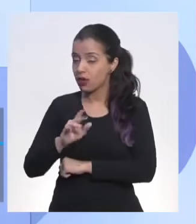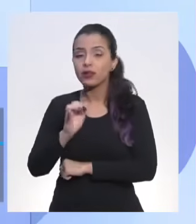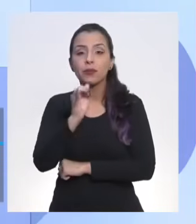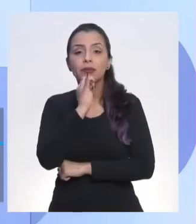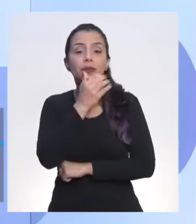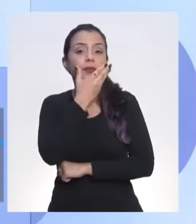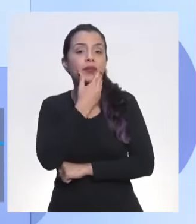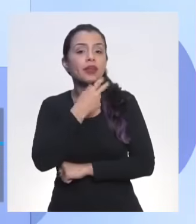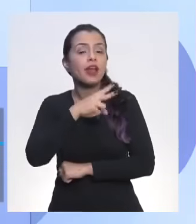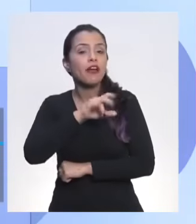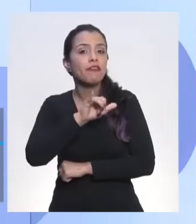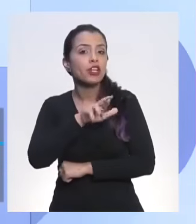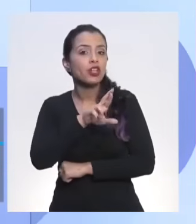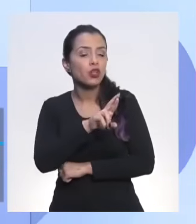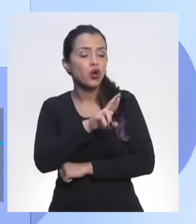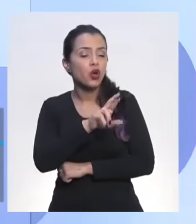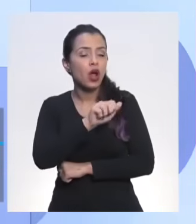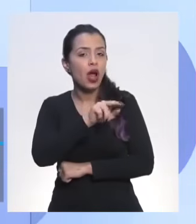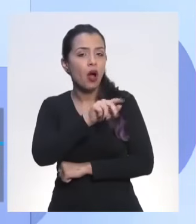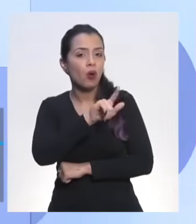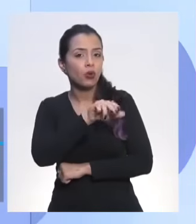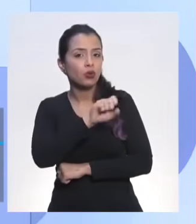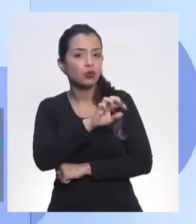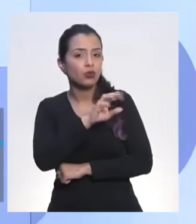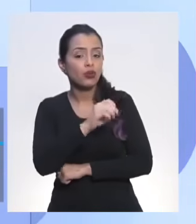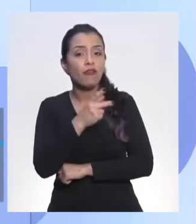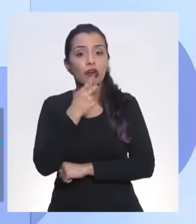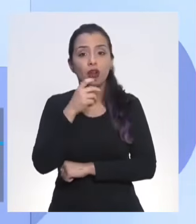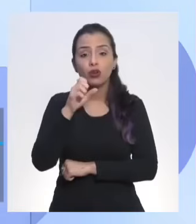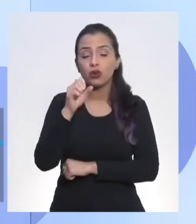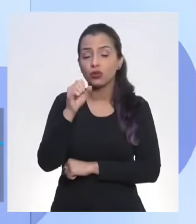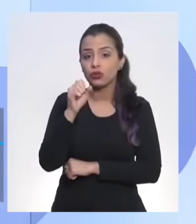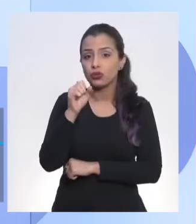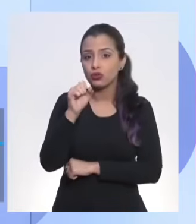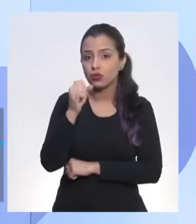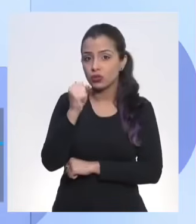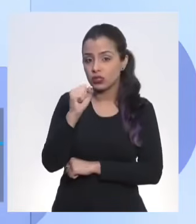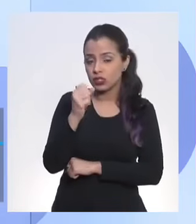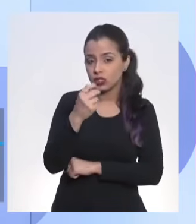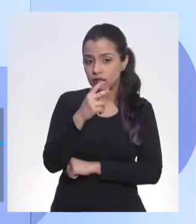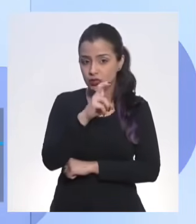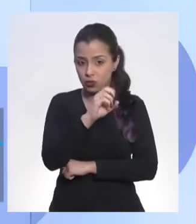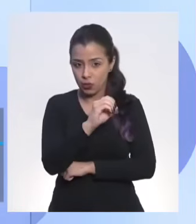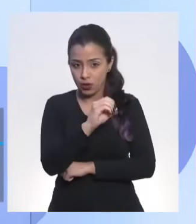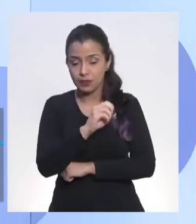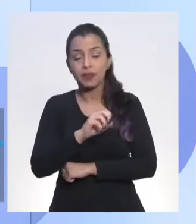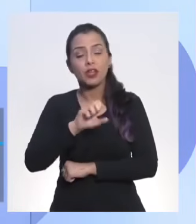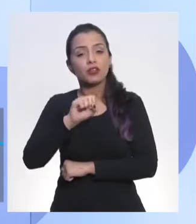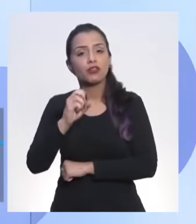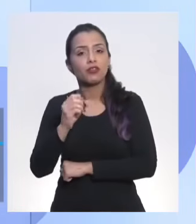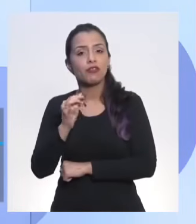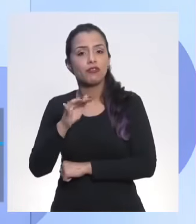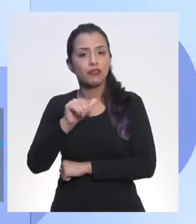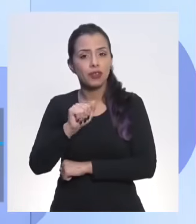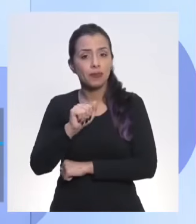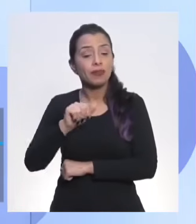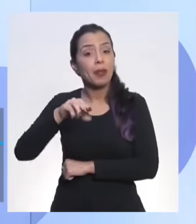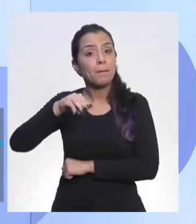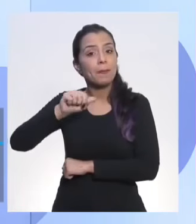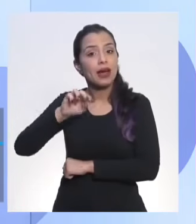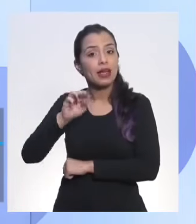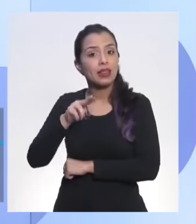falou R$280. A Sofia, 850. O Matheus, 860. A